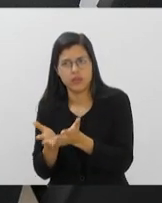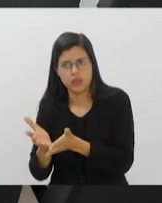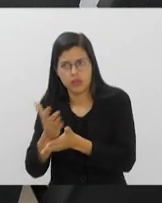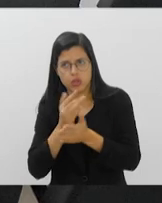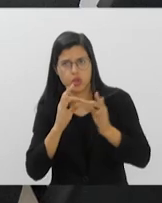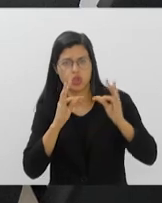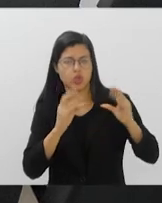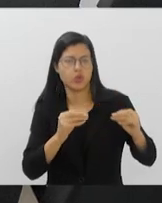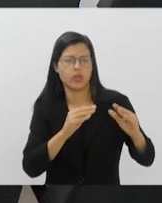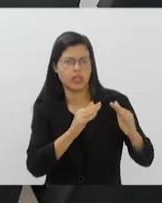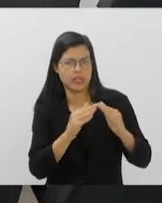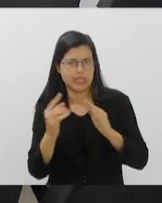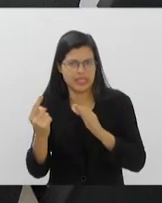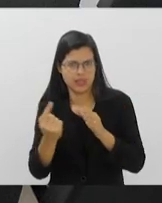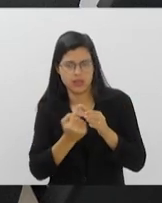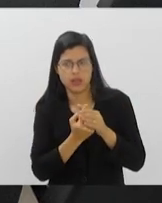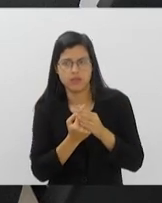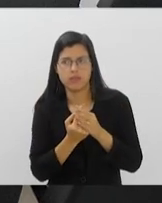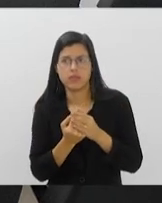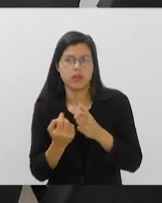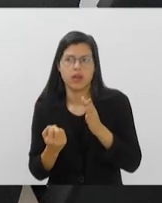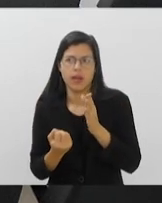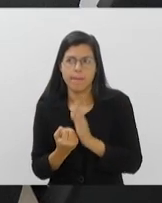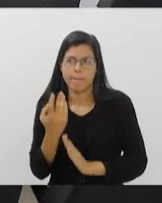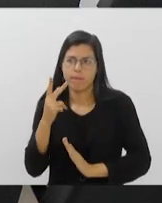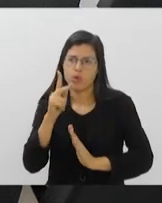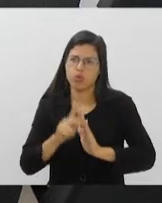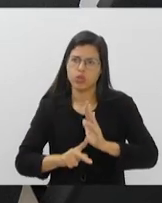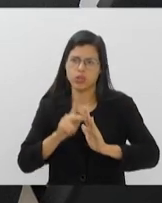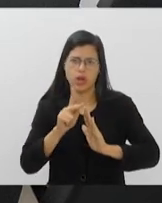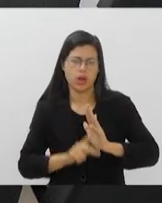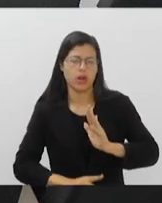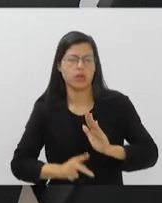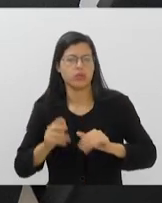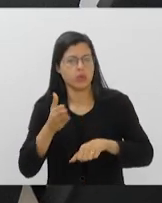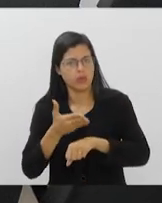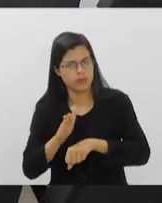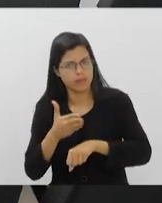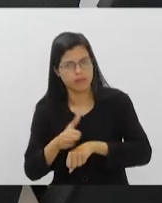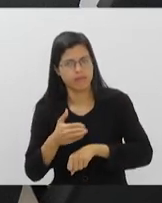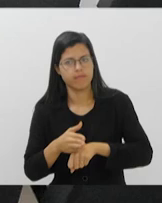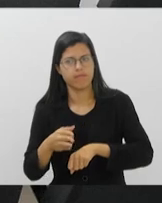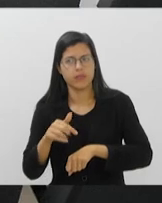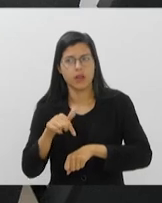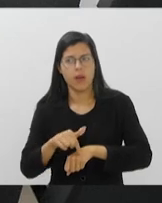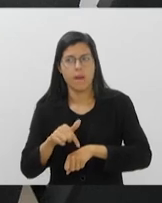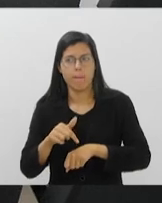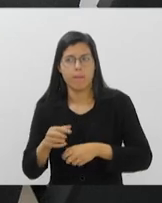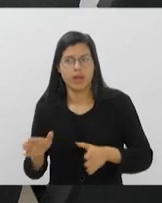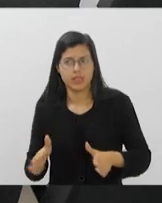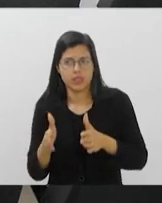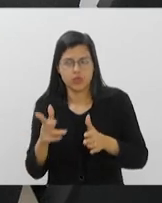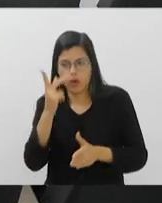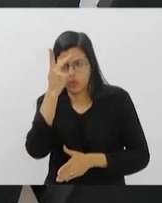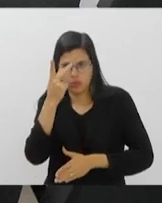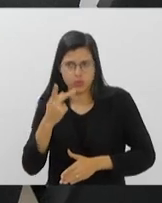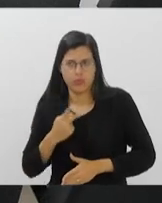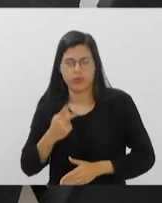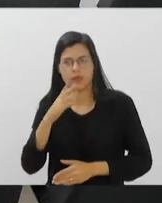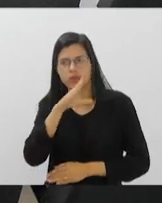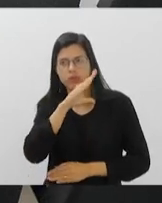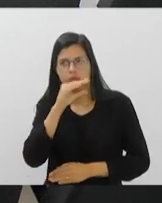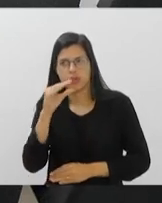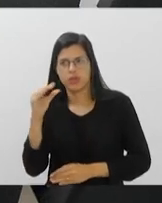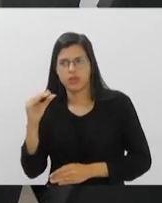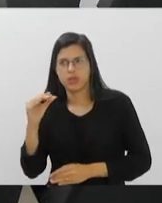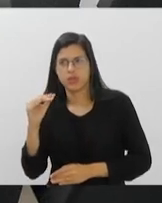eh implementar projeto de apadrinhamento de capacitação pra gente promover a autonomia desses adolescentes né que uma vez